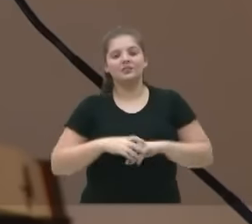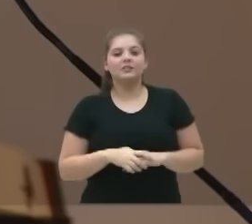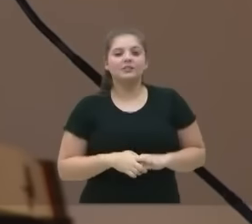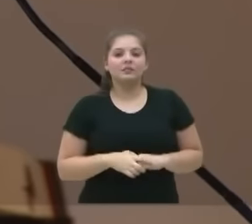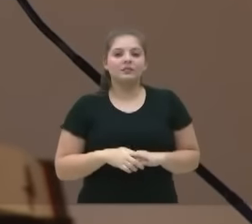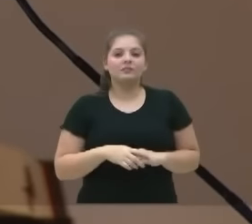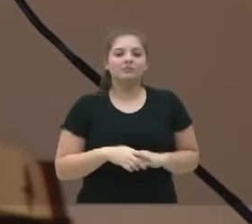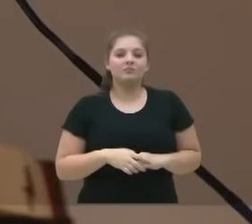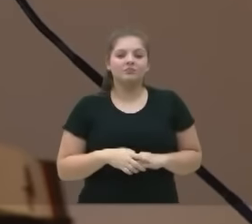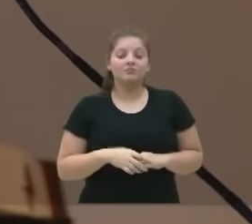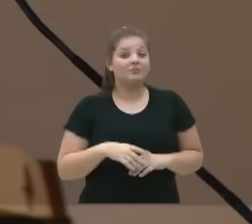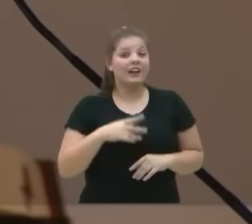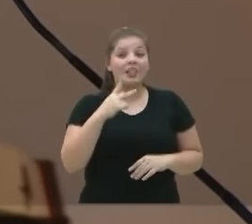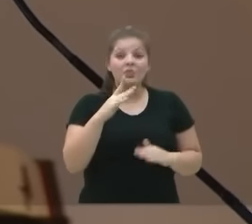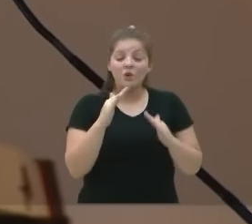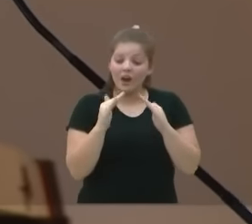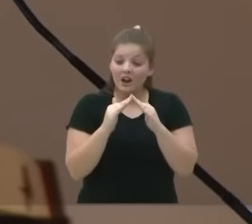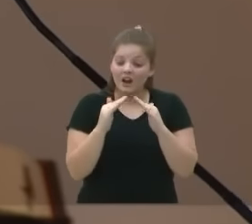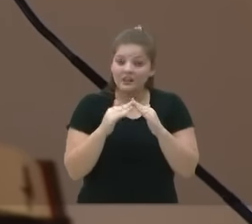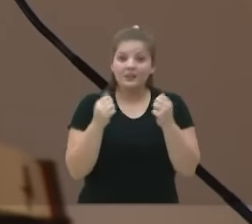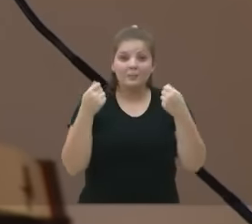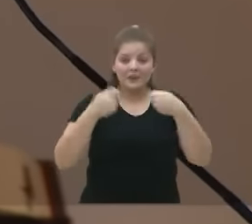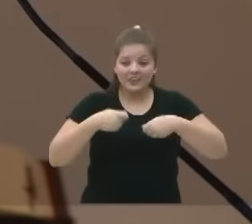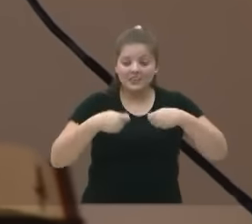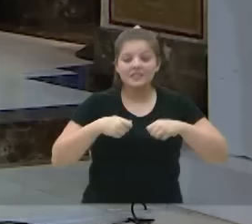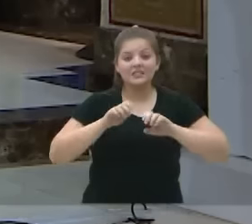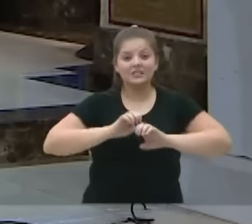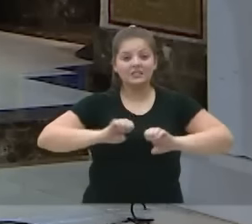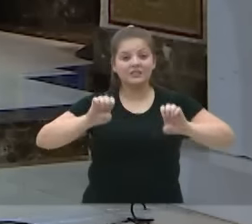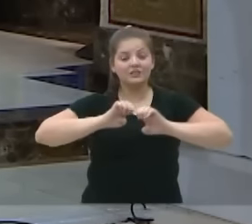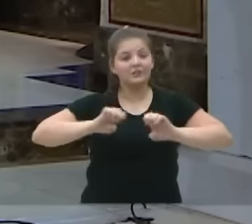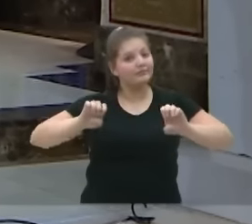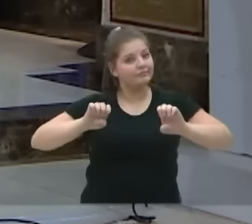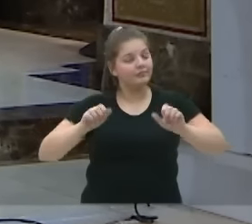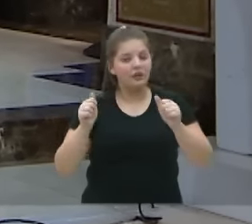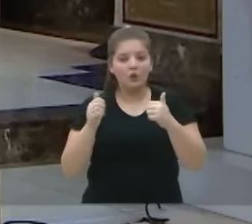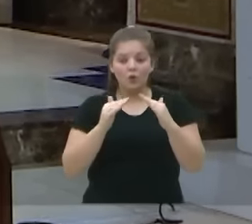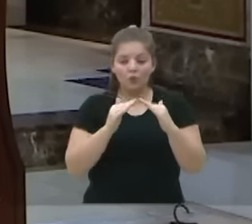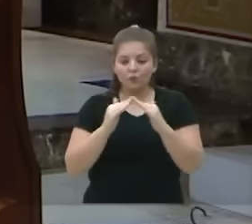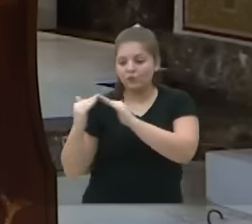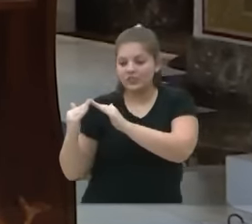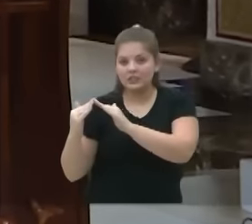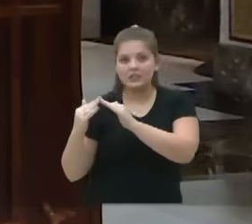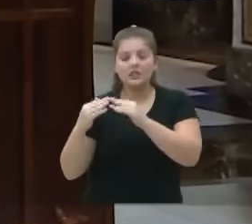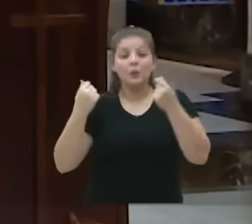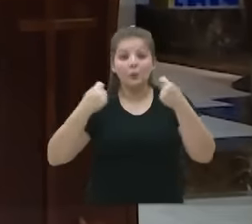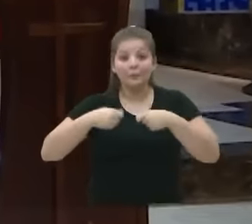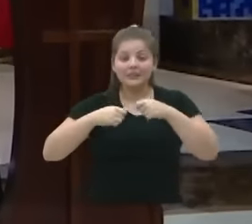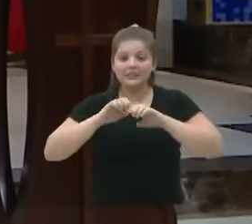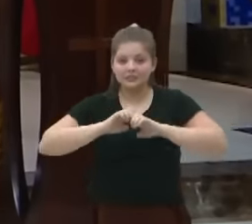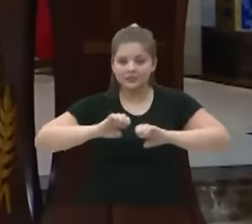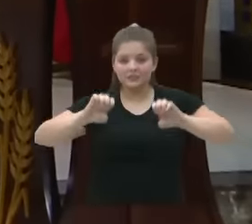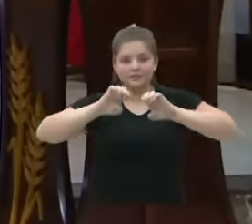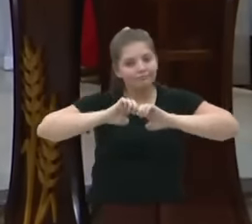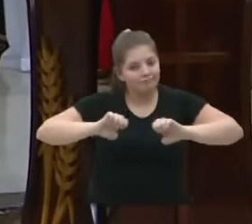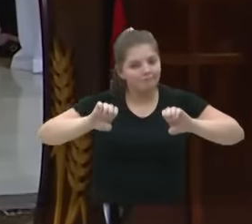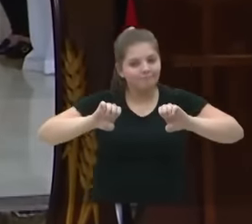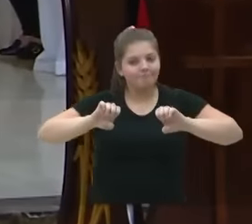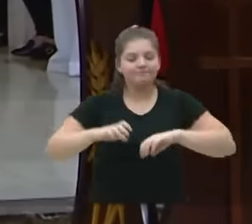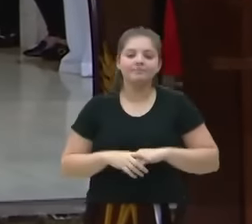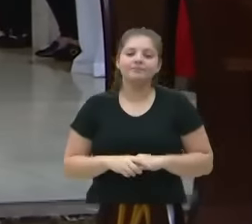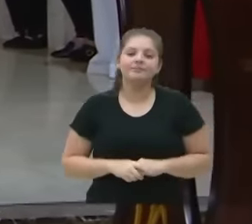O teu condomínio está precisando, o teu quarteirão está precisando, o Guadalupe está